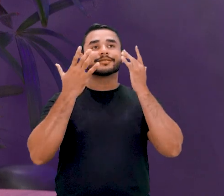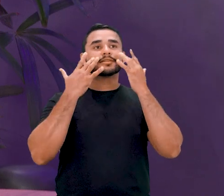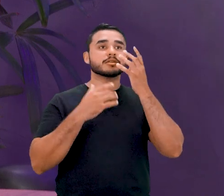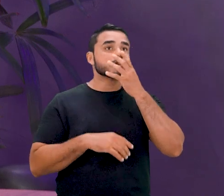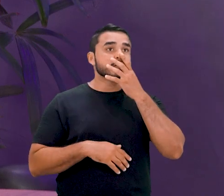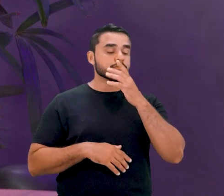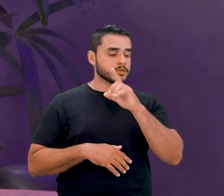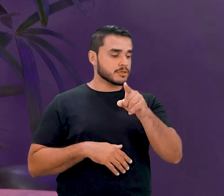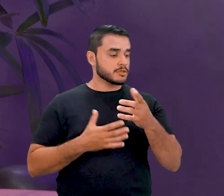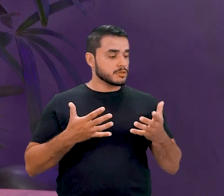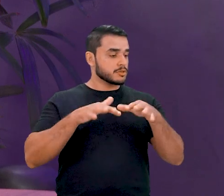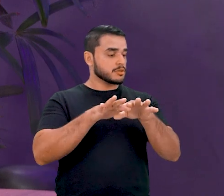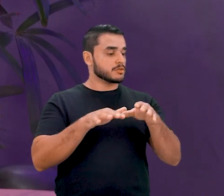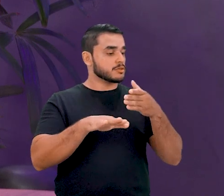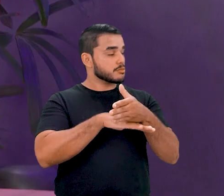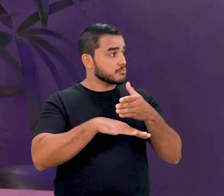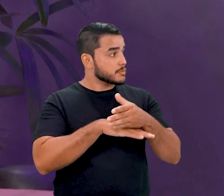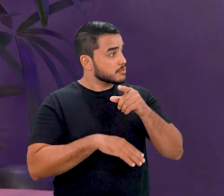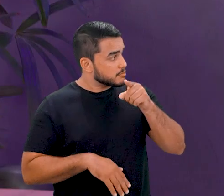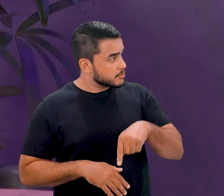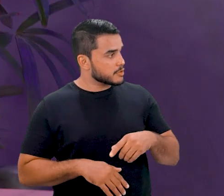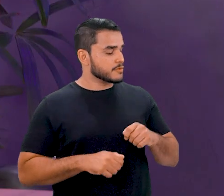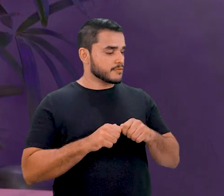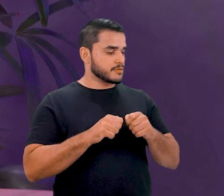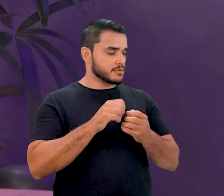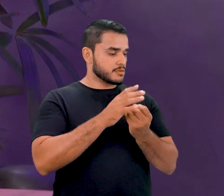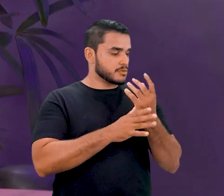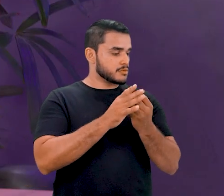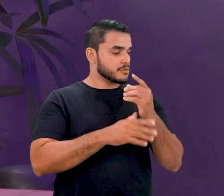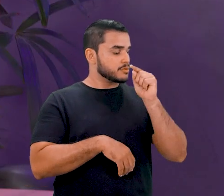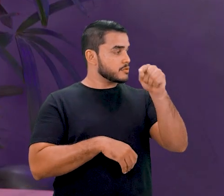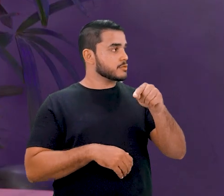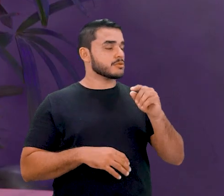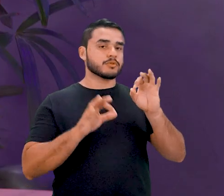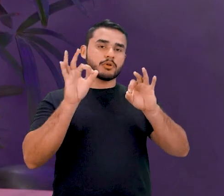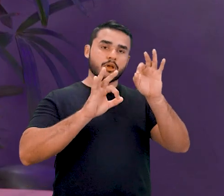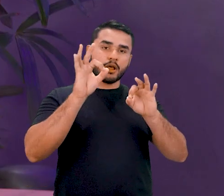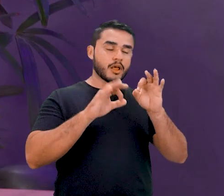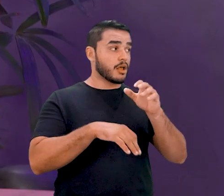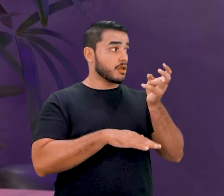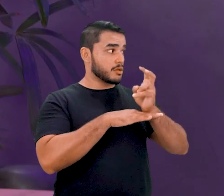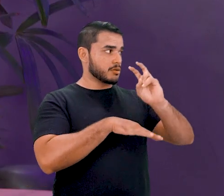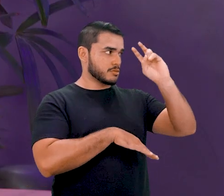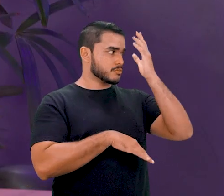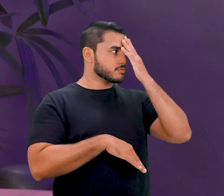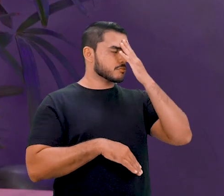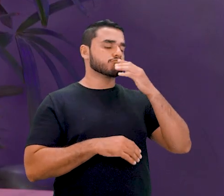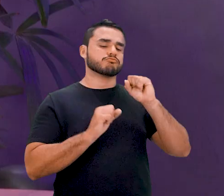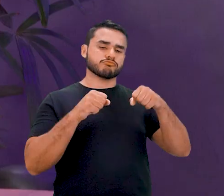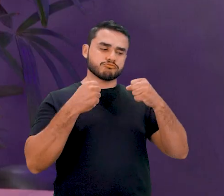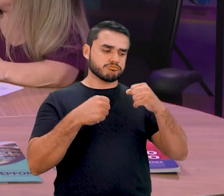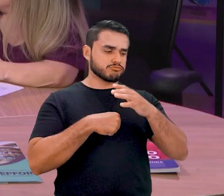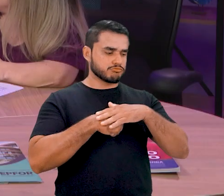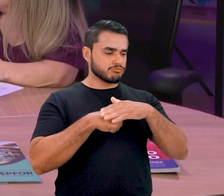fazer parte desse espetáculo. Legal. Da produção desse espetáculo. Então, a Secretaria de Cultura ela tem trabalhado muito isso. A